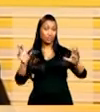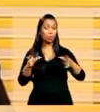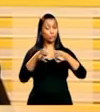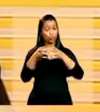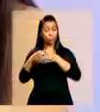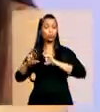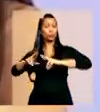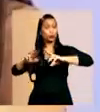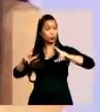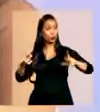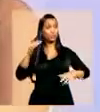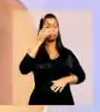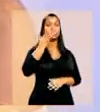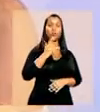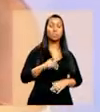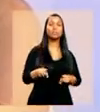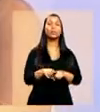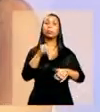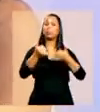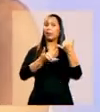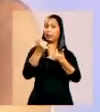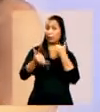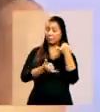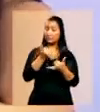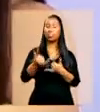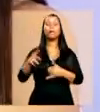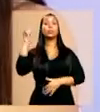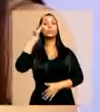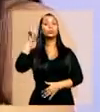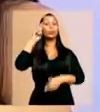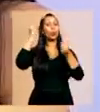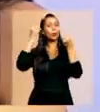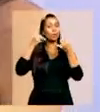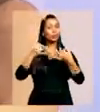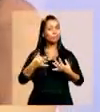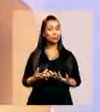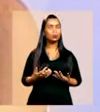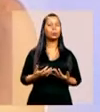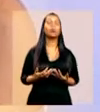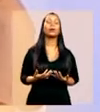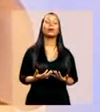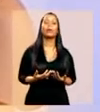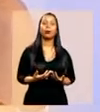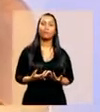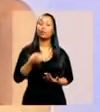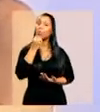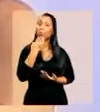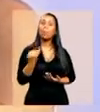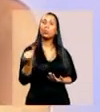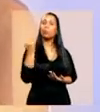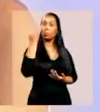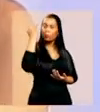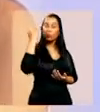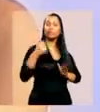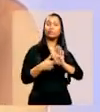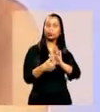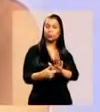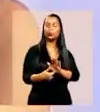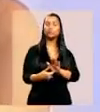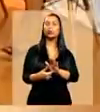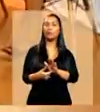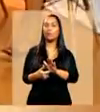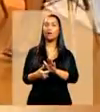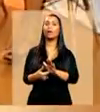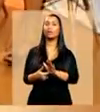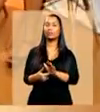com agrupamentos diferentes, brincadeiras, contação de histórias, que seria importante ressaltar aqui